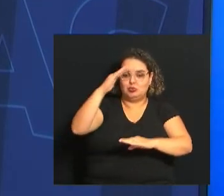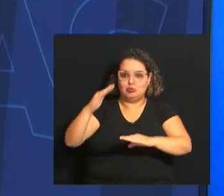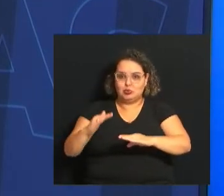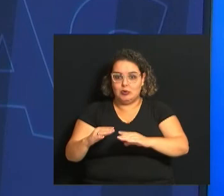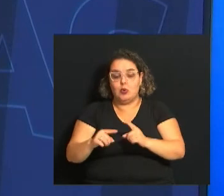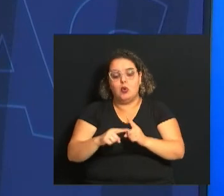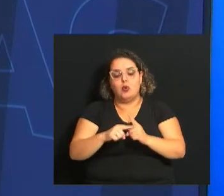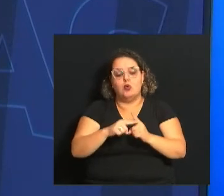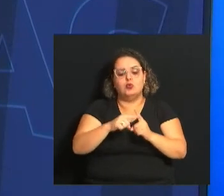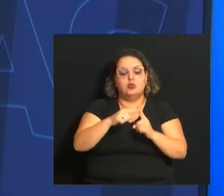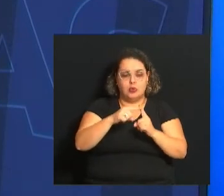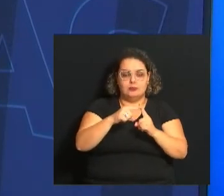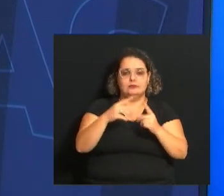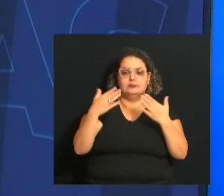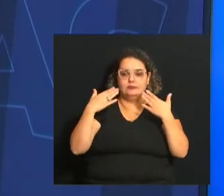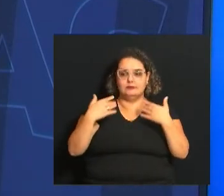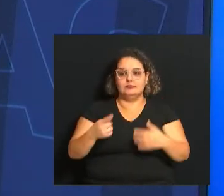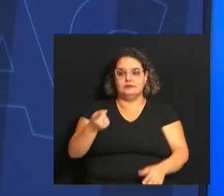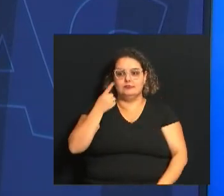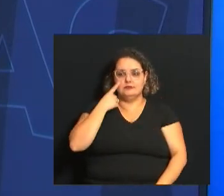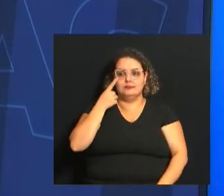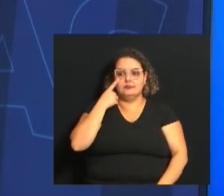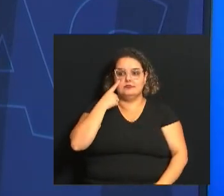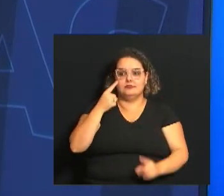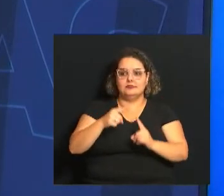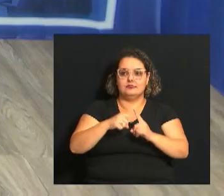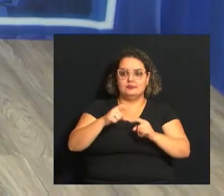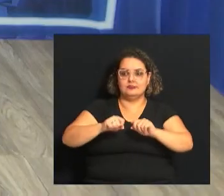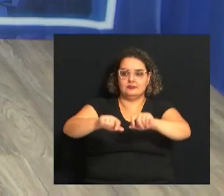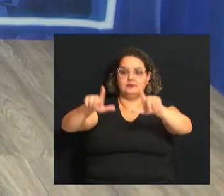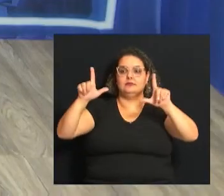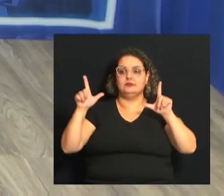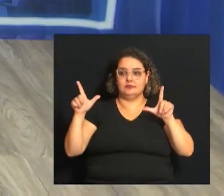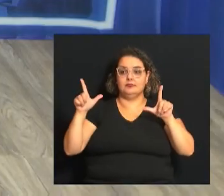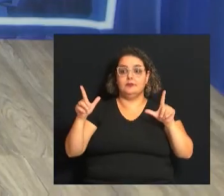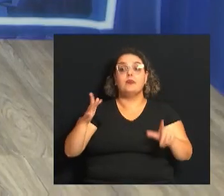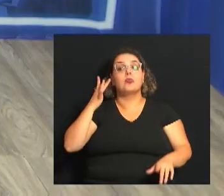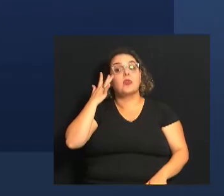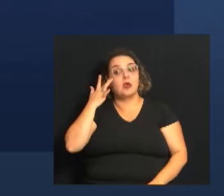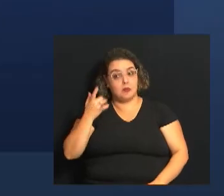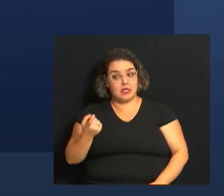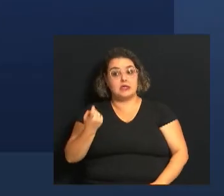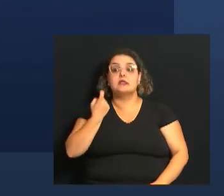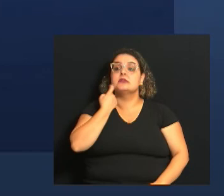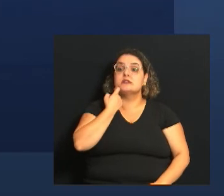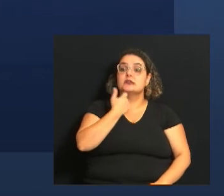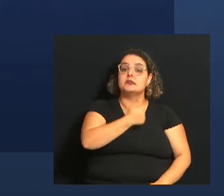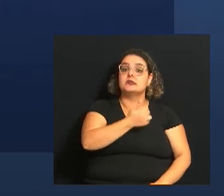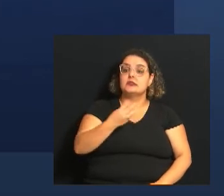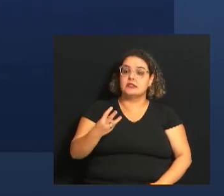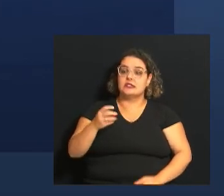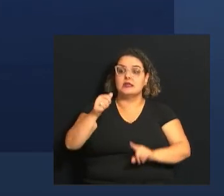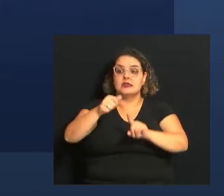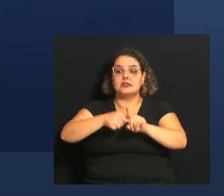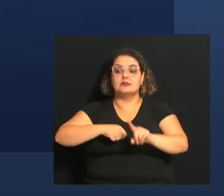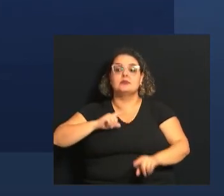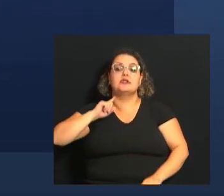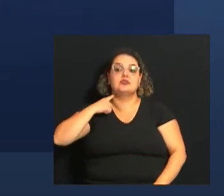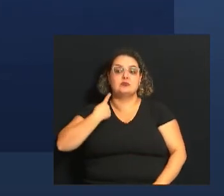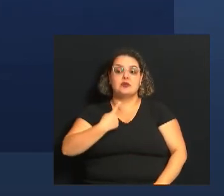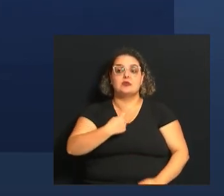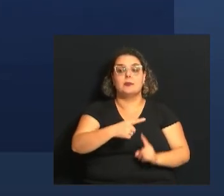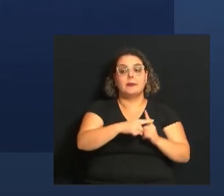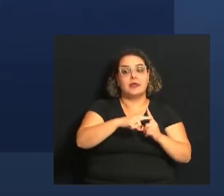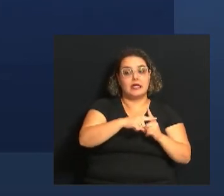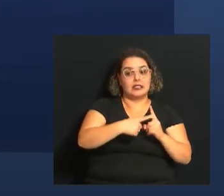vai subindo. Vamos às temperaturas? Elas já estão aqui na minha tela. Então, amanhã, sexta-feira, 13 de maio, mínima de 14 graus.